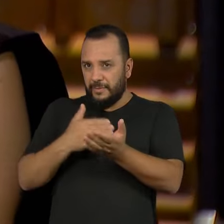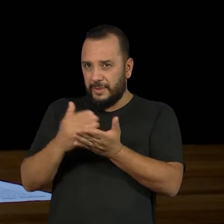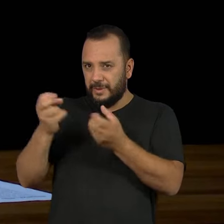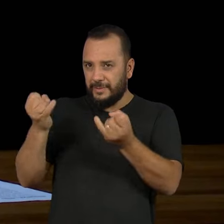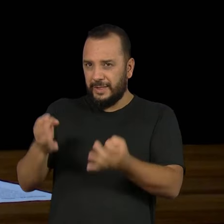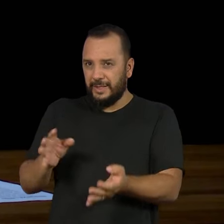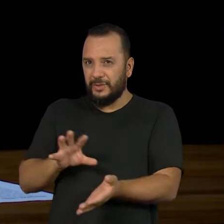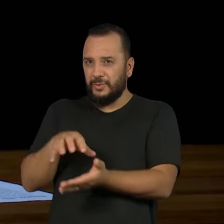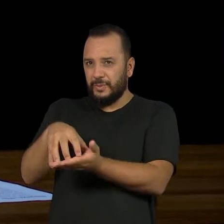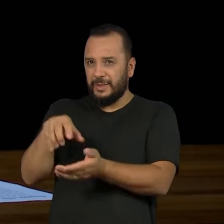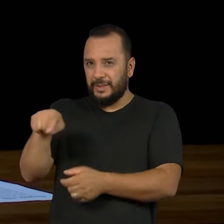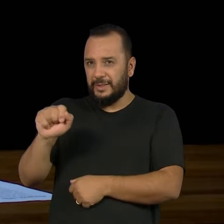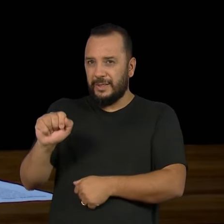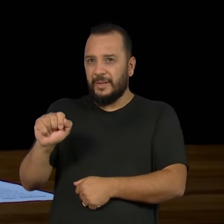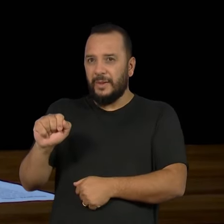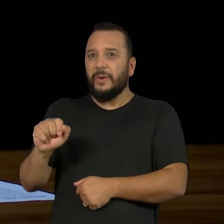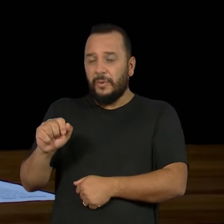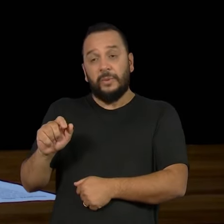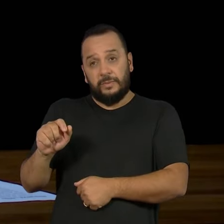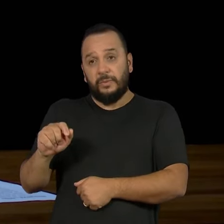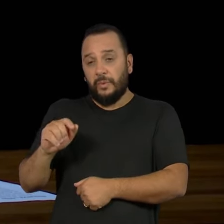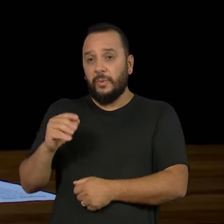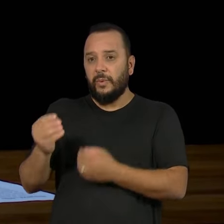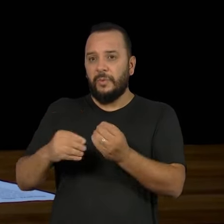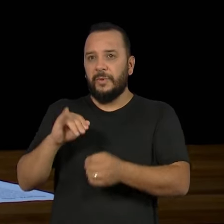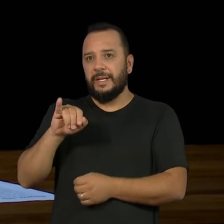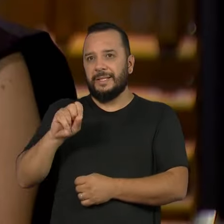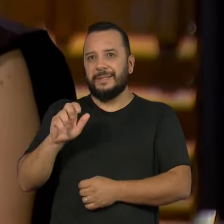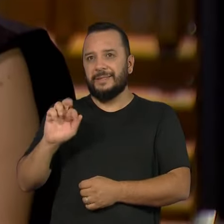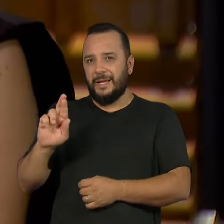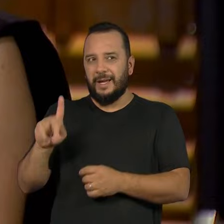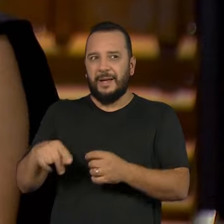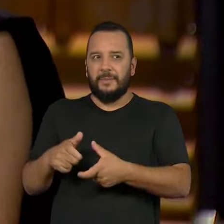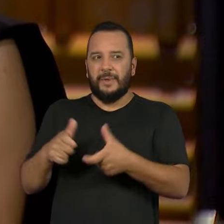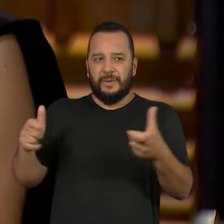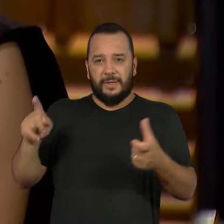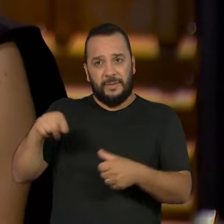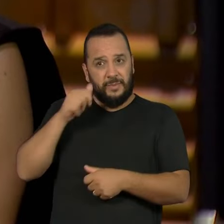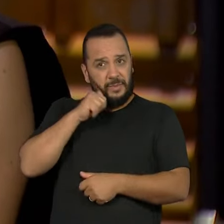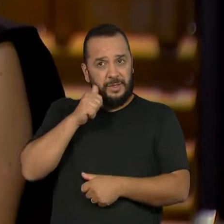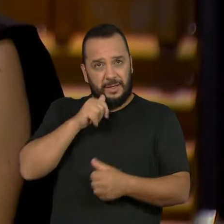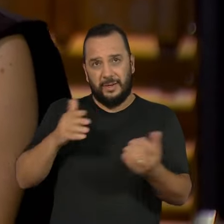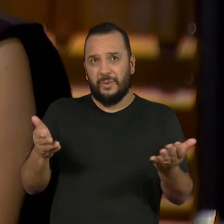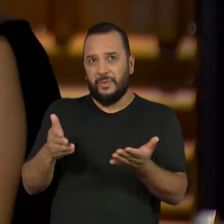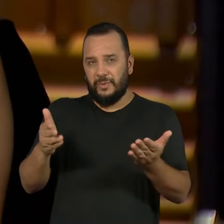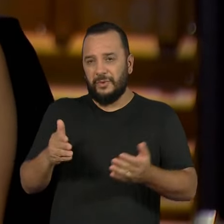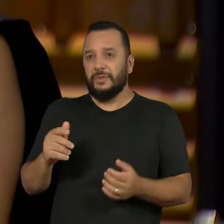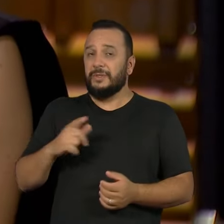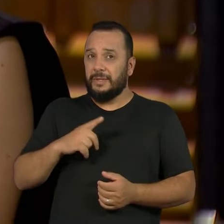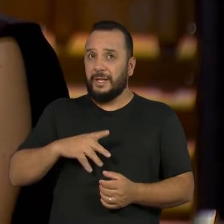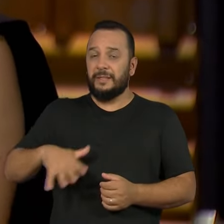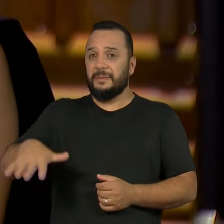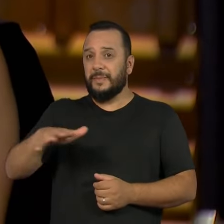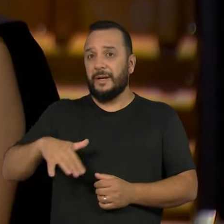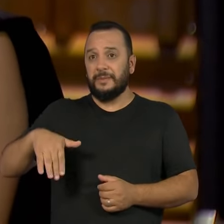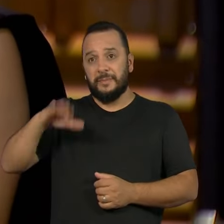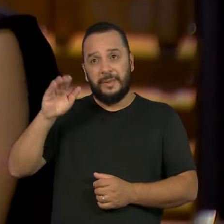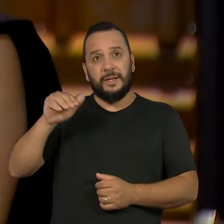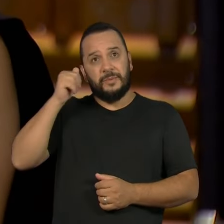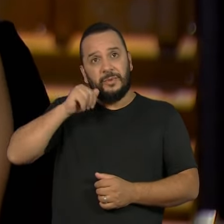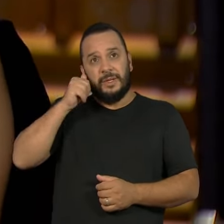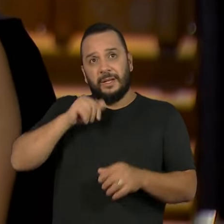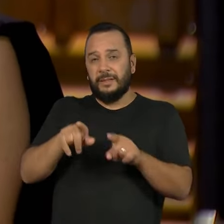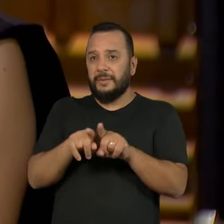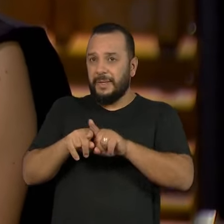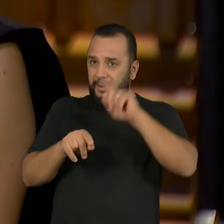organizações como a nossa o iser é uma organização fundamentalmente feminina hoje estamos falando de espaços hoje mais femininos e mais negros nas